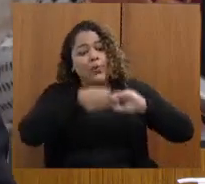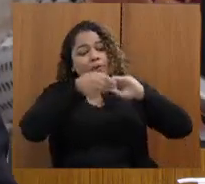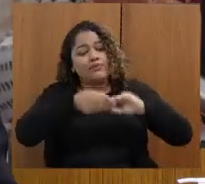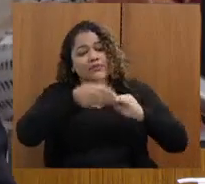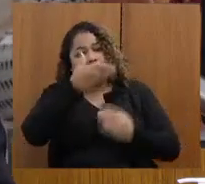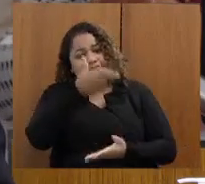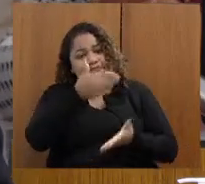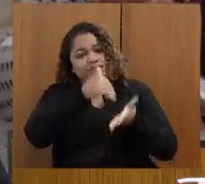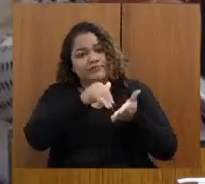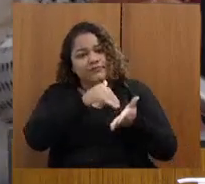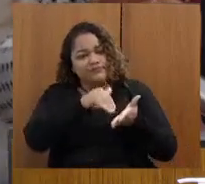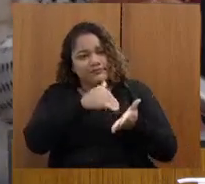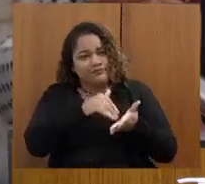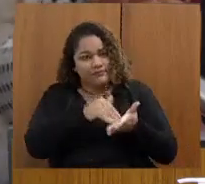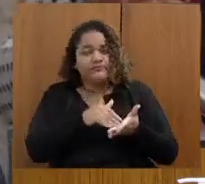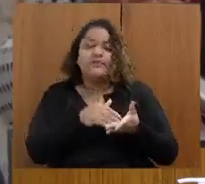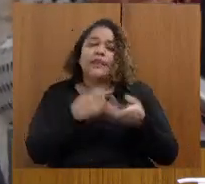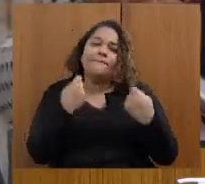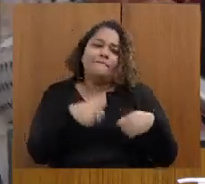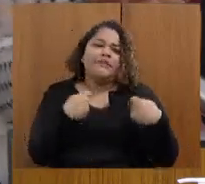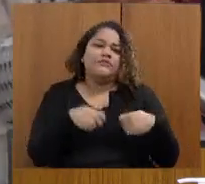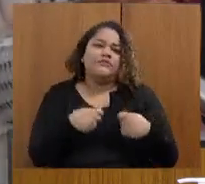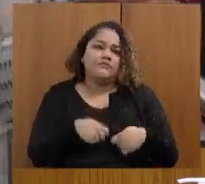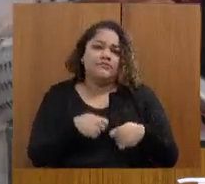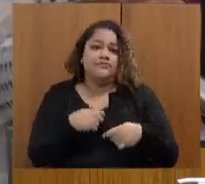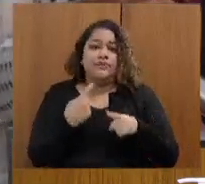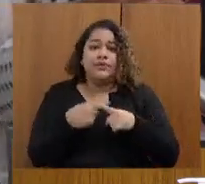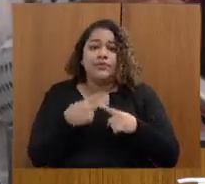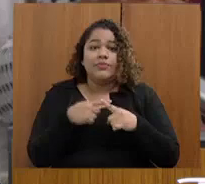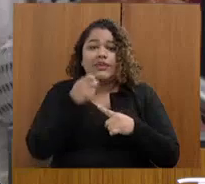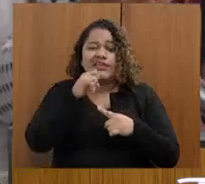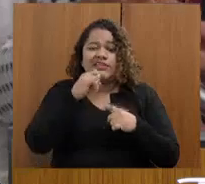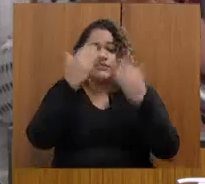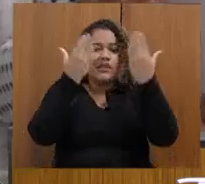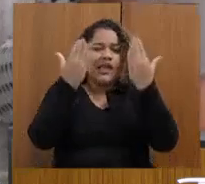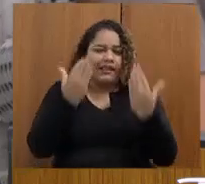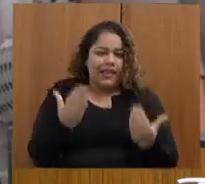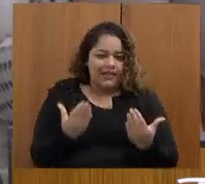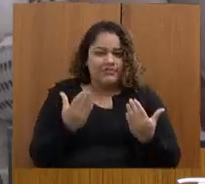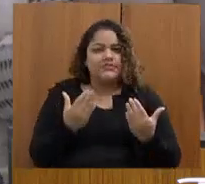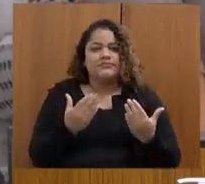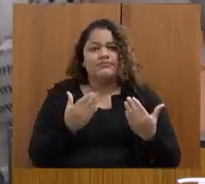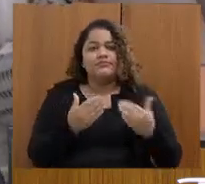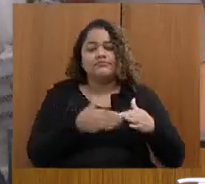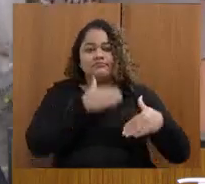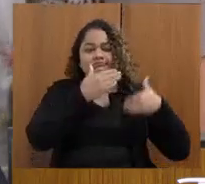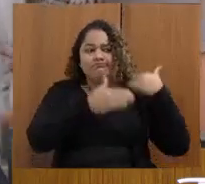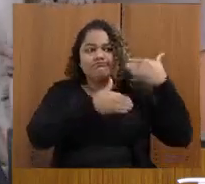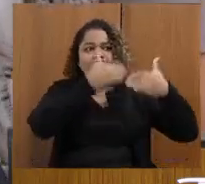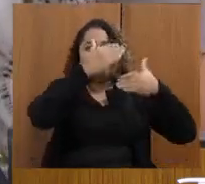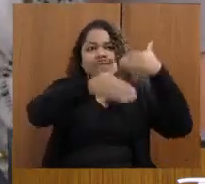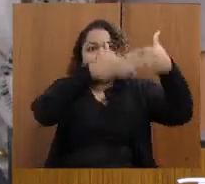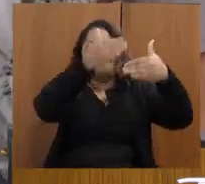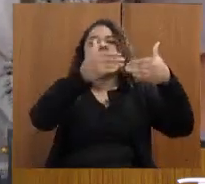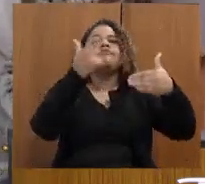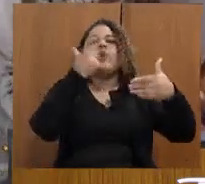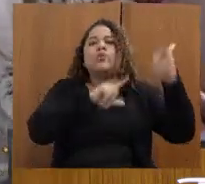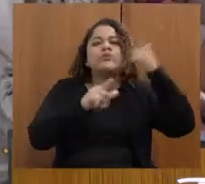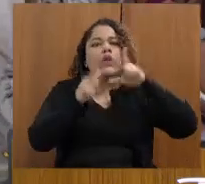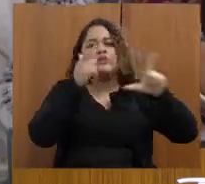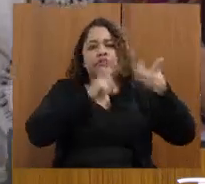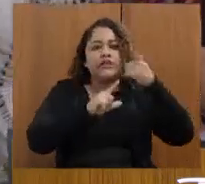fazer uma uma análise dos avanços que nós estamos tendo dentro desse governo do governo